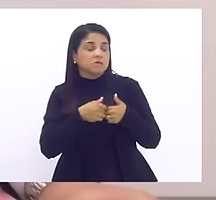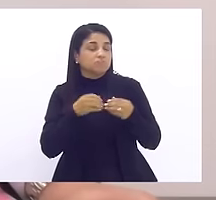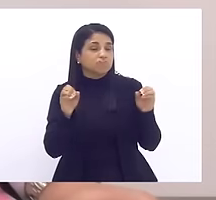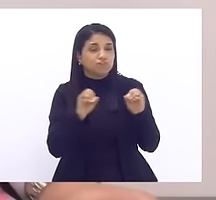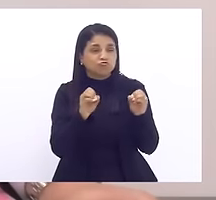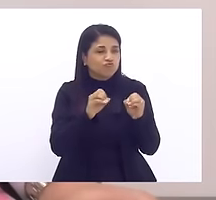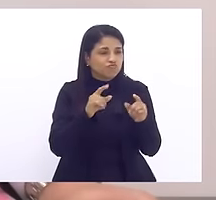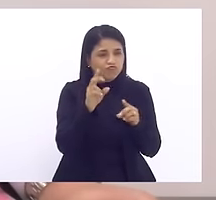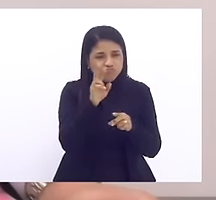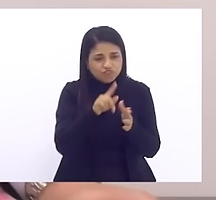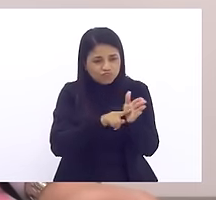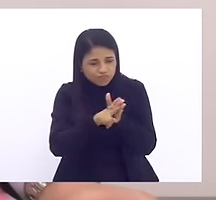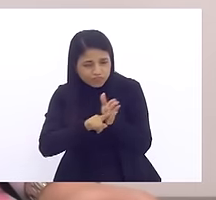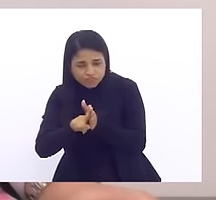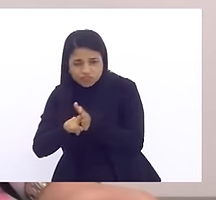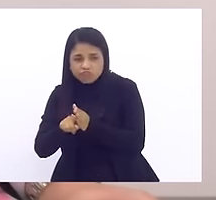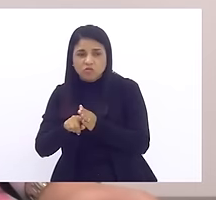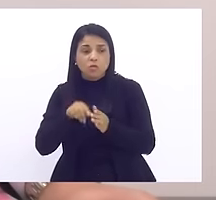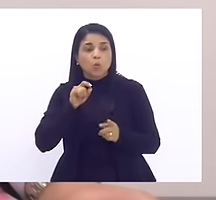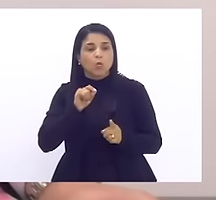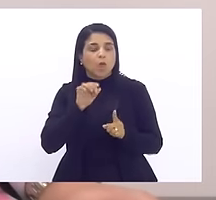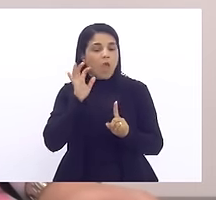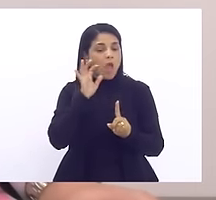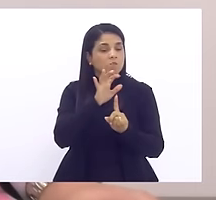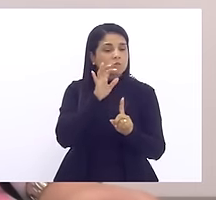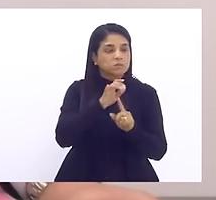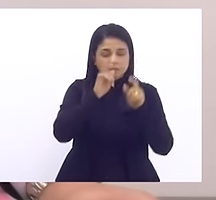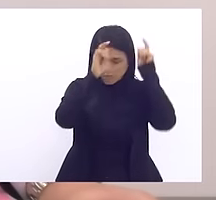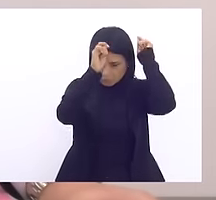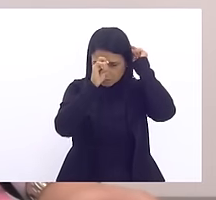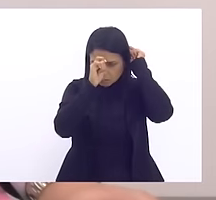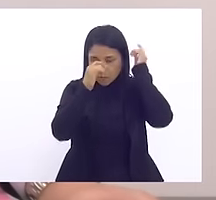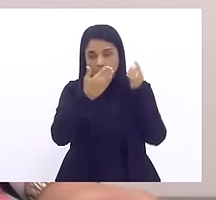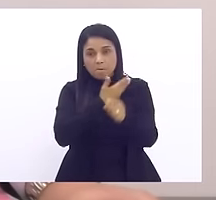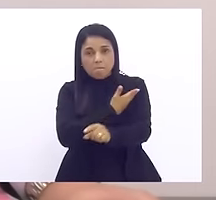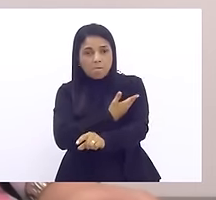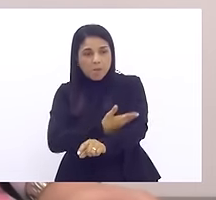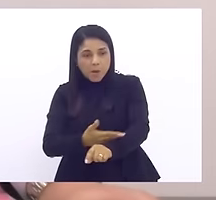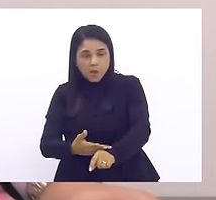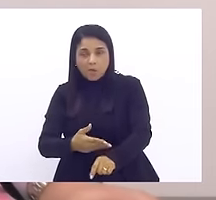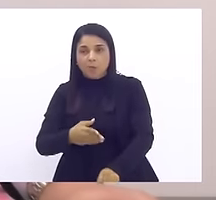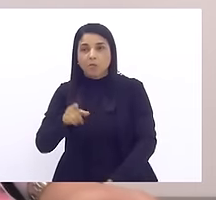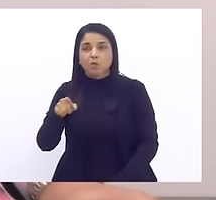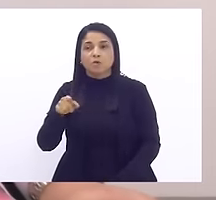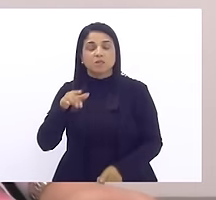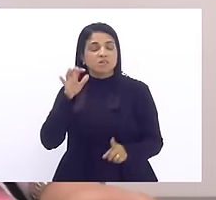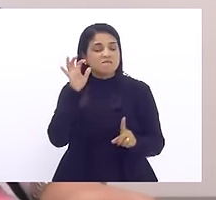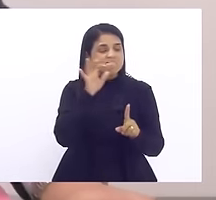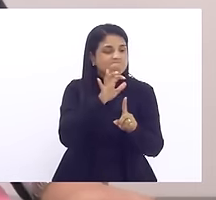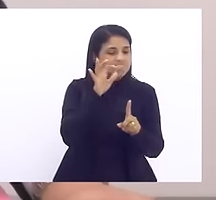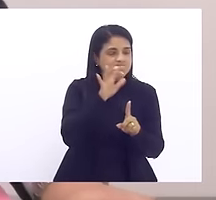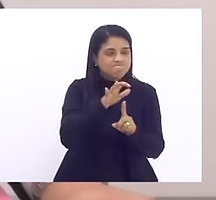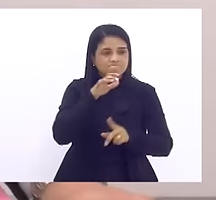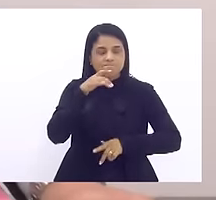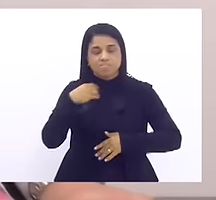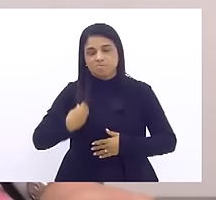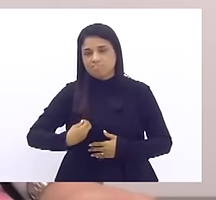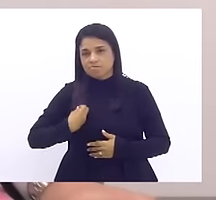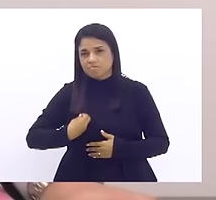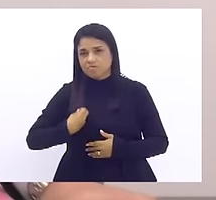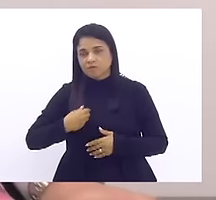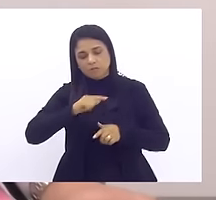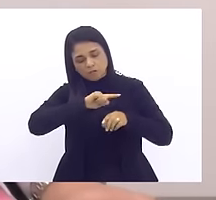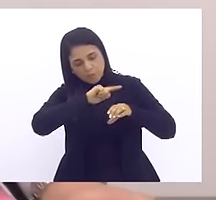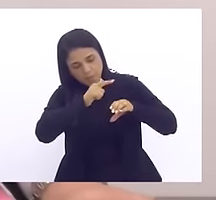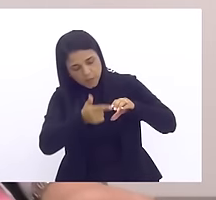das pessoas os policiais do quepezinho branco da Petran do batalhão infernizando a vida das pessoas por causa de